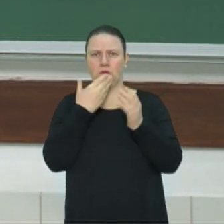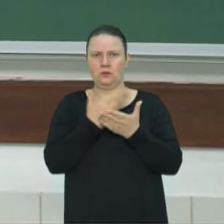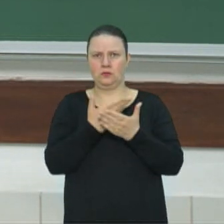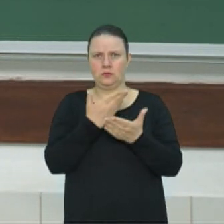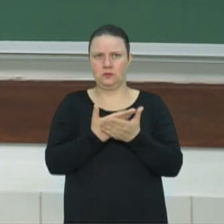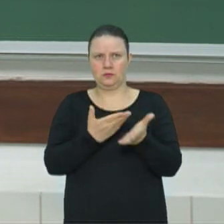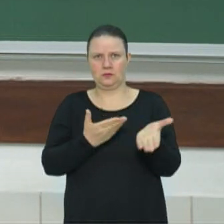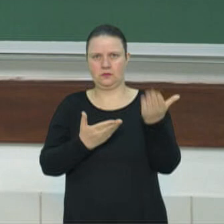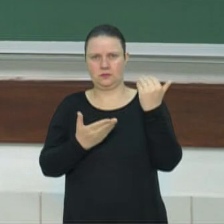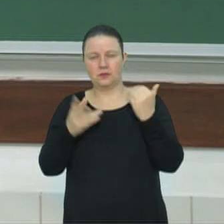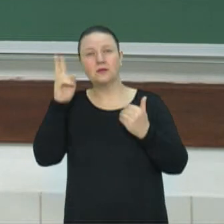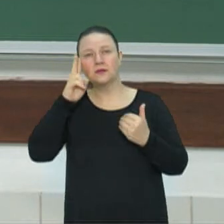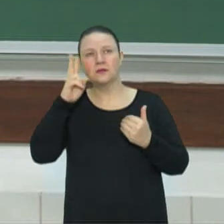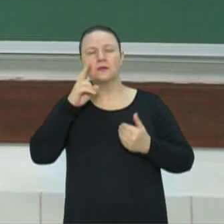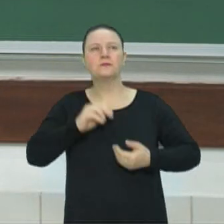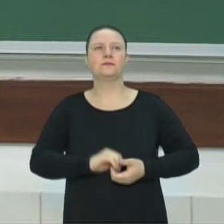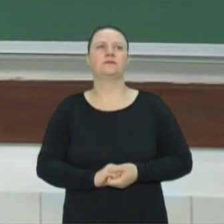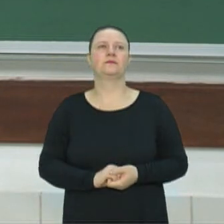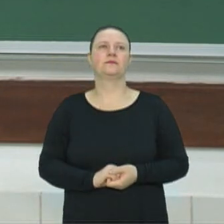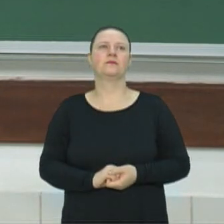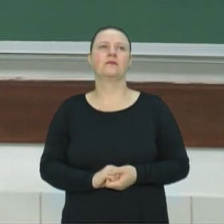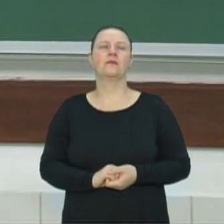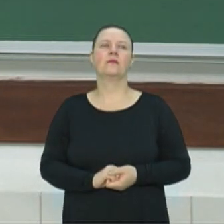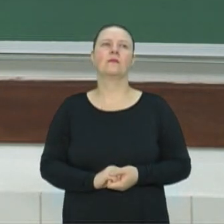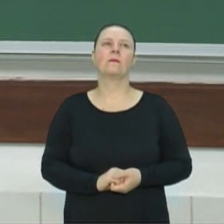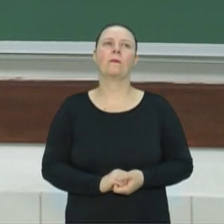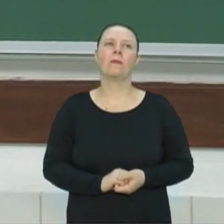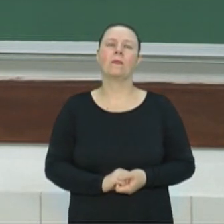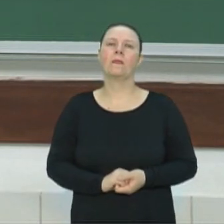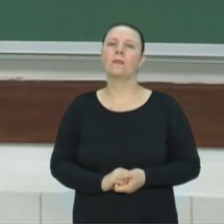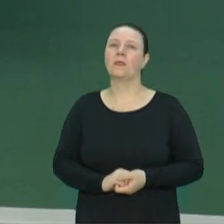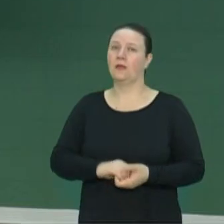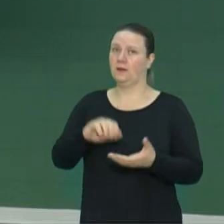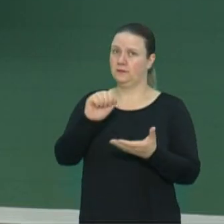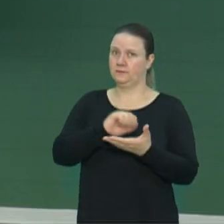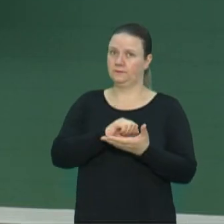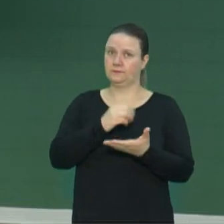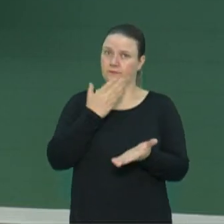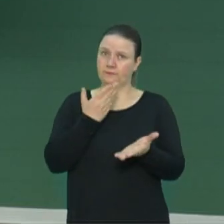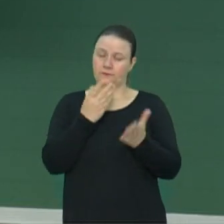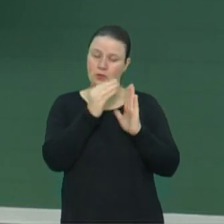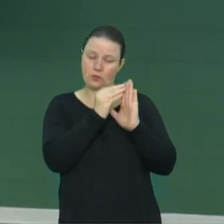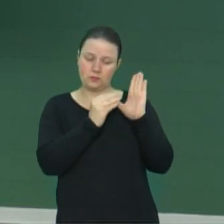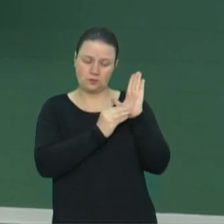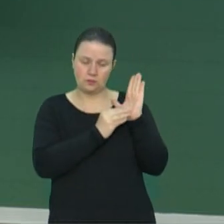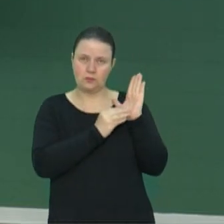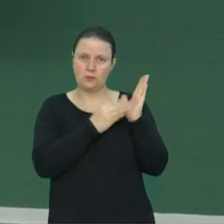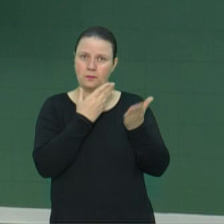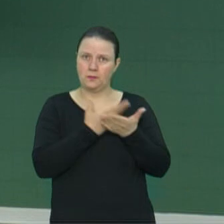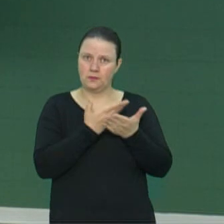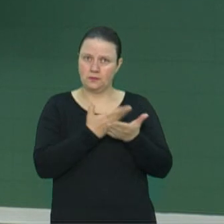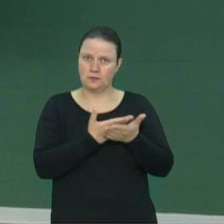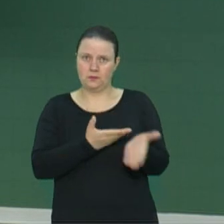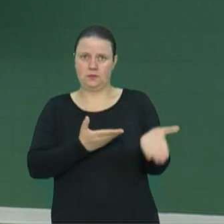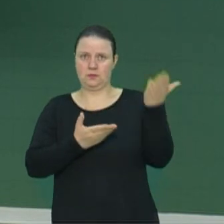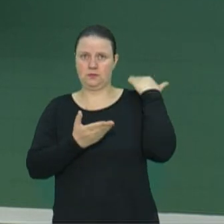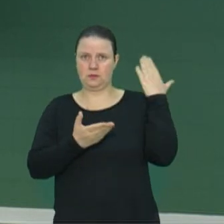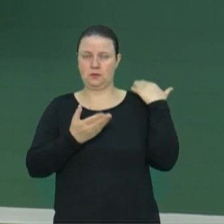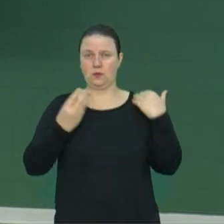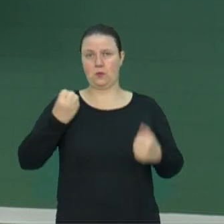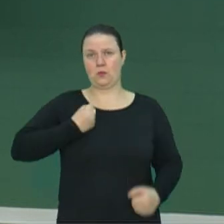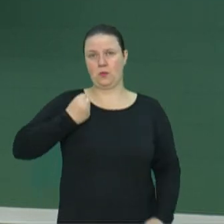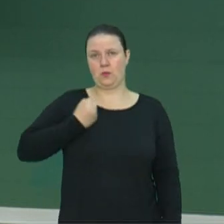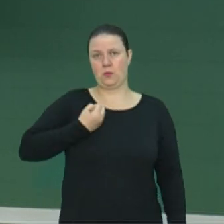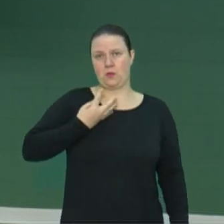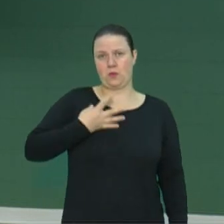passada. Vocês lembram? Em la classe passada, foi a classe de número 39 e